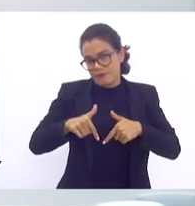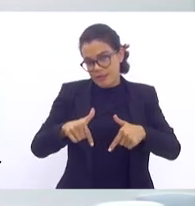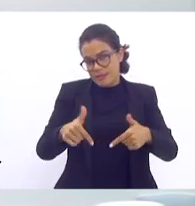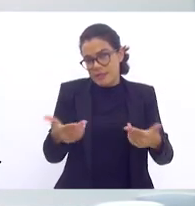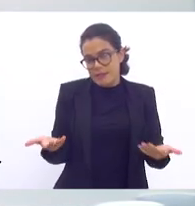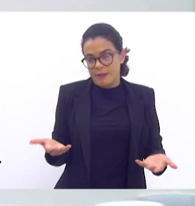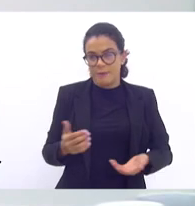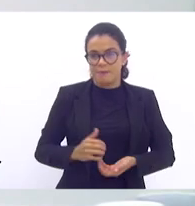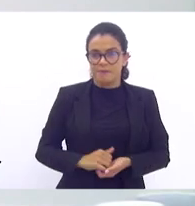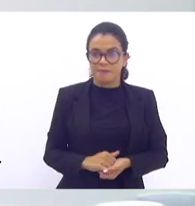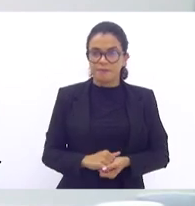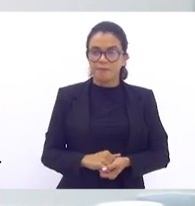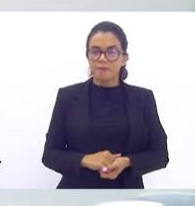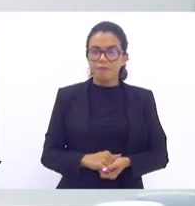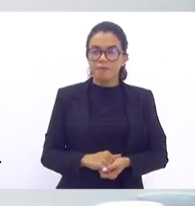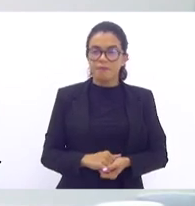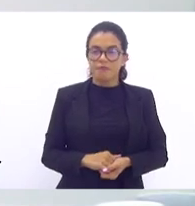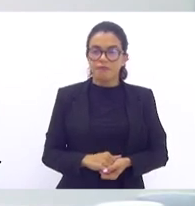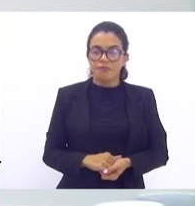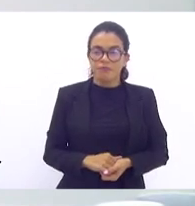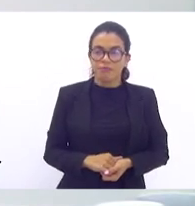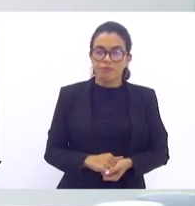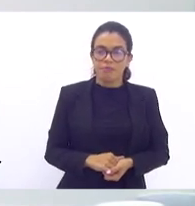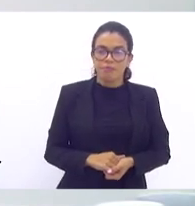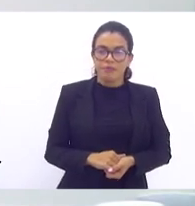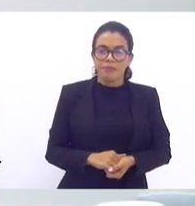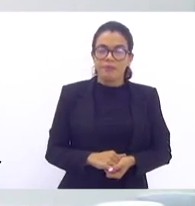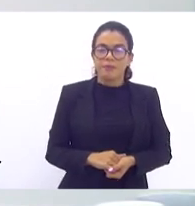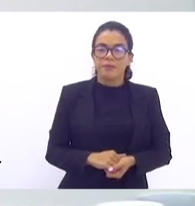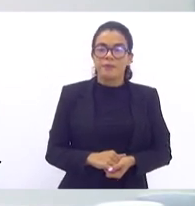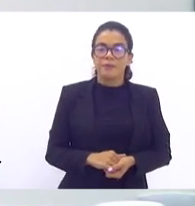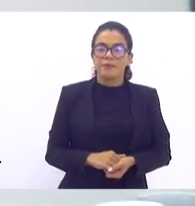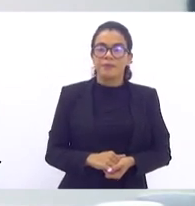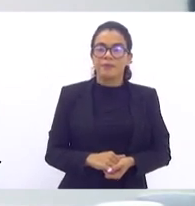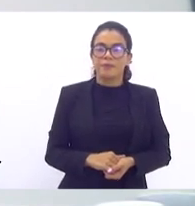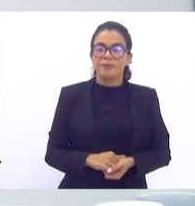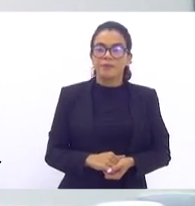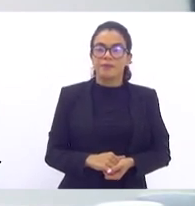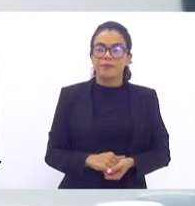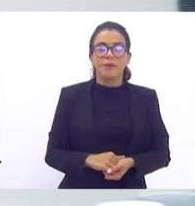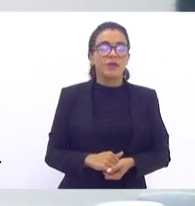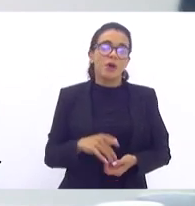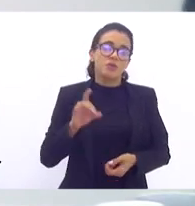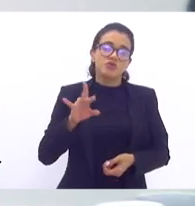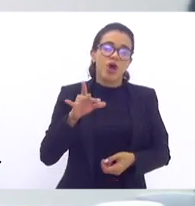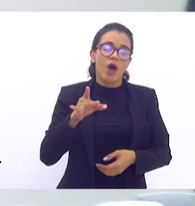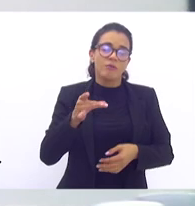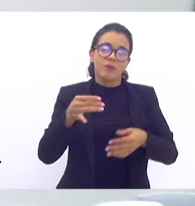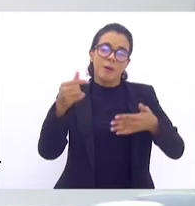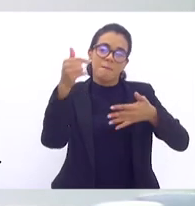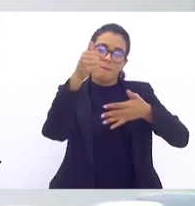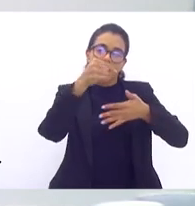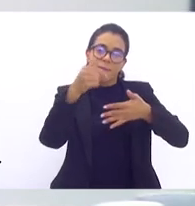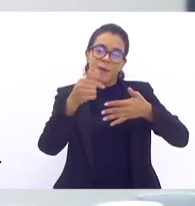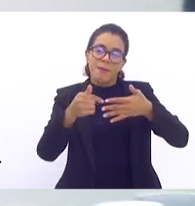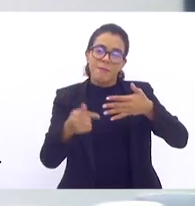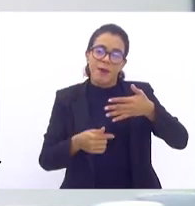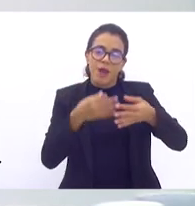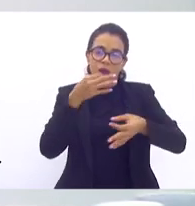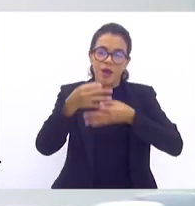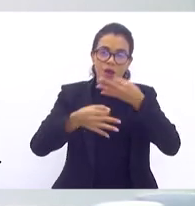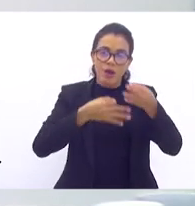nessa nessa LDO Então queria fazer esses comentários e dizer que